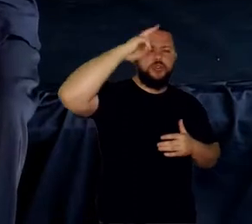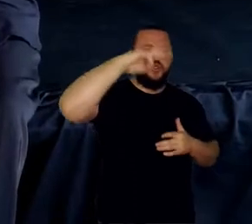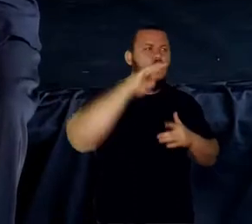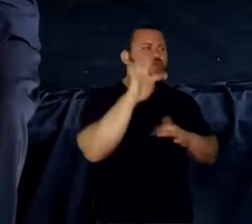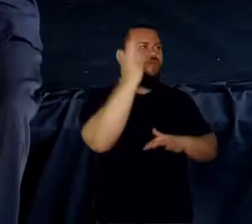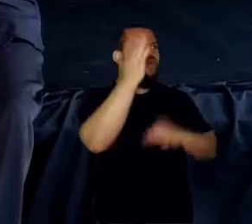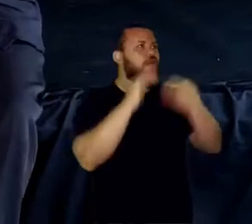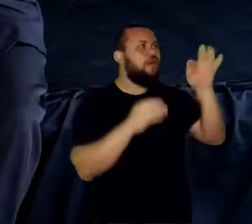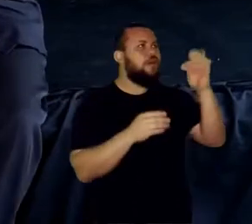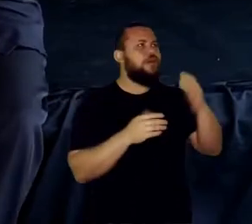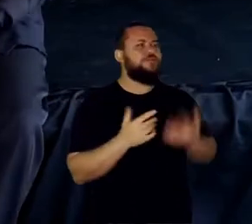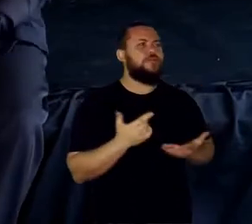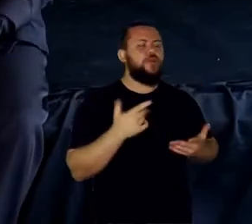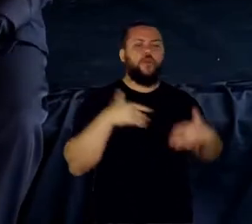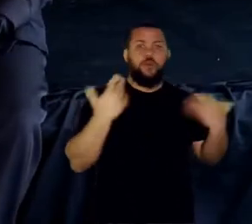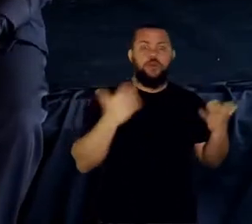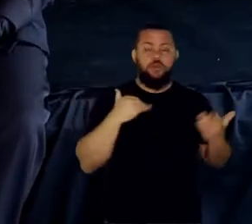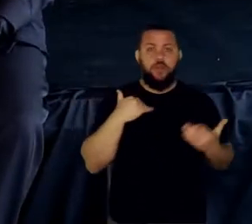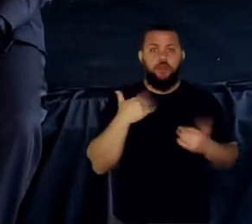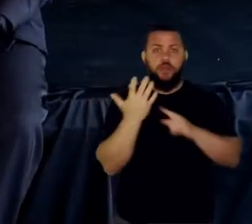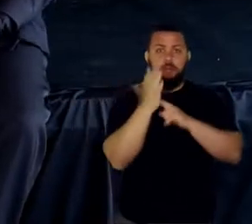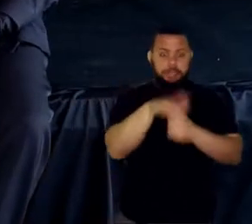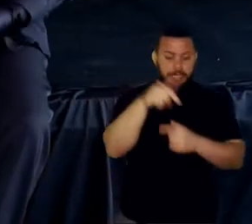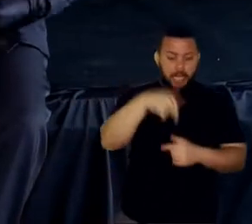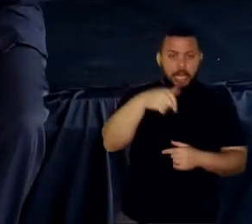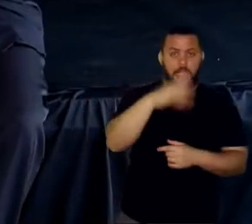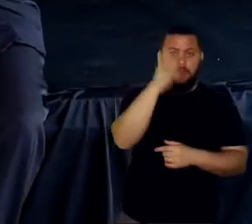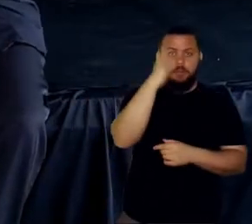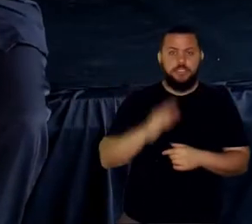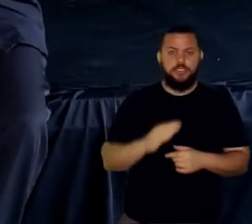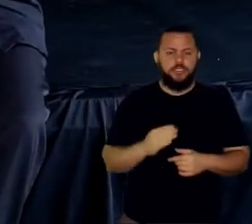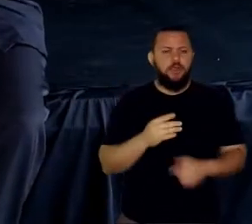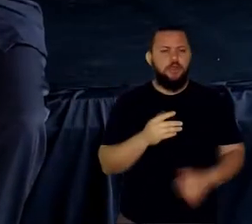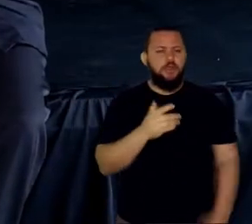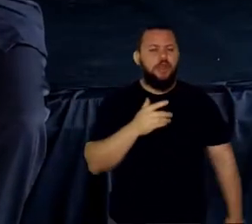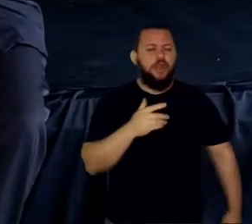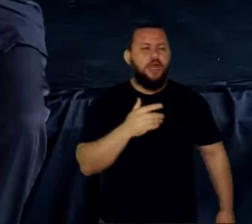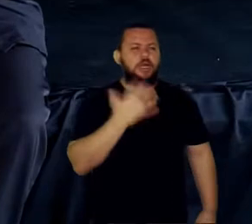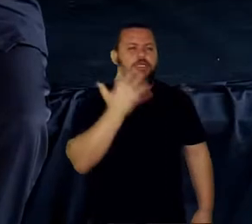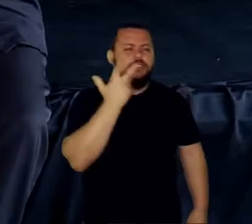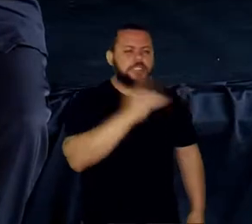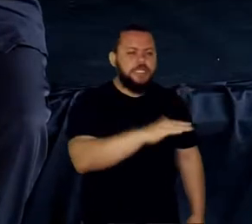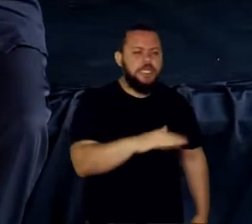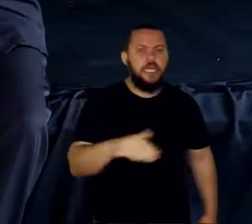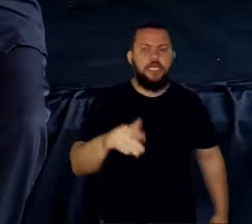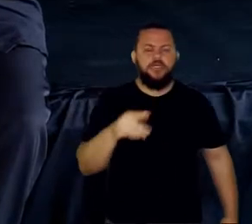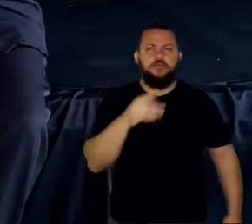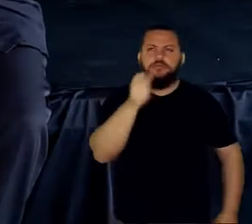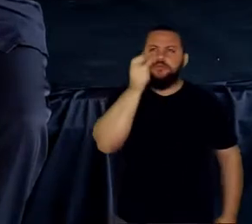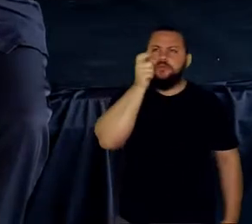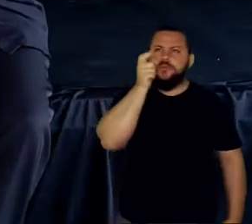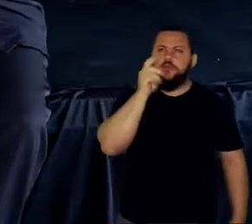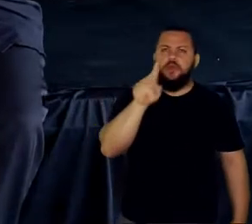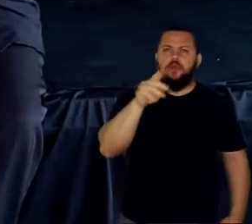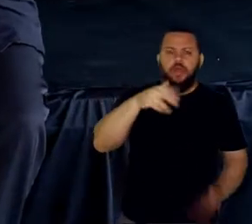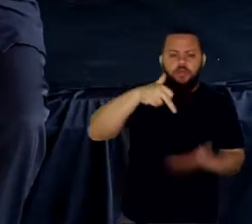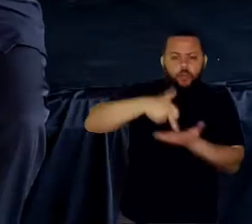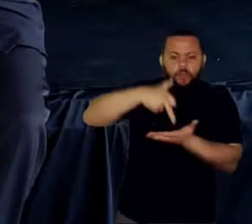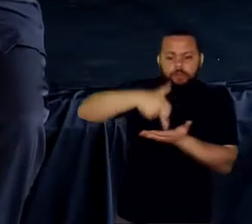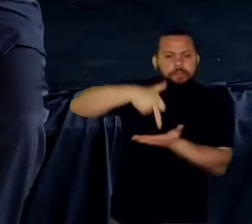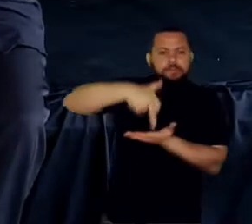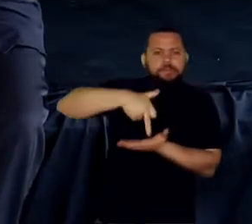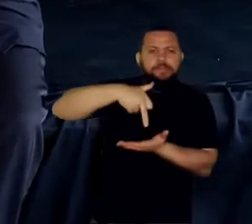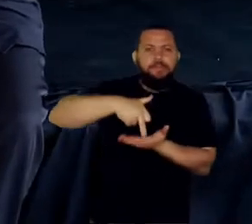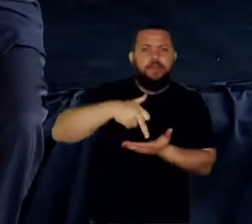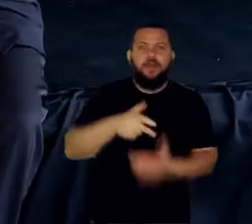ele, aqui no Brasil, as crianças, quando entra o Saci, é um alvoroço, porque elas se identificam. Sim. Até porque o Saci é